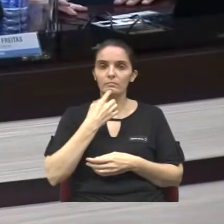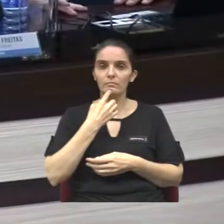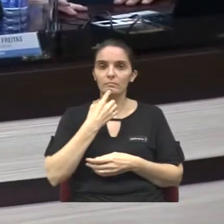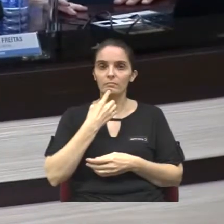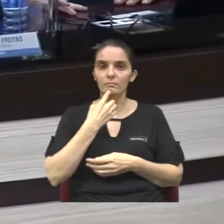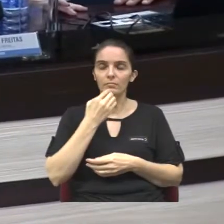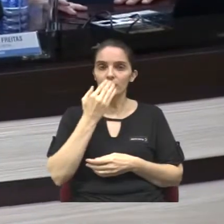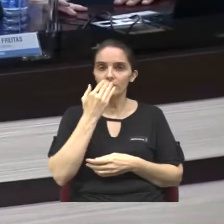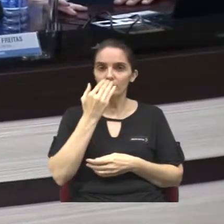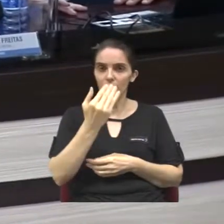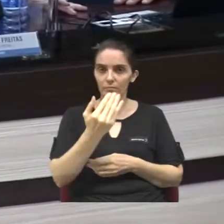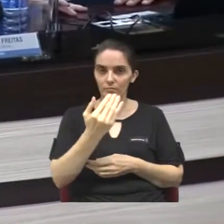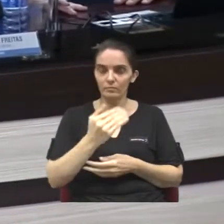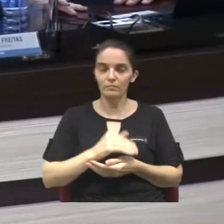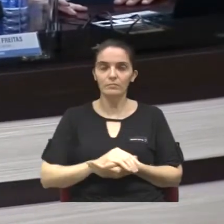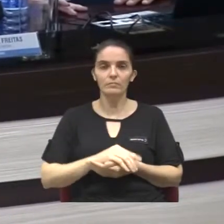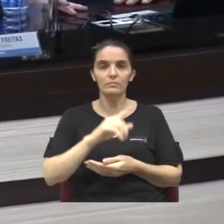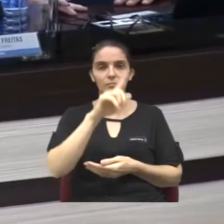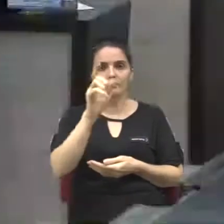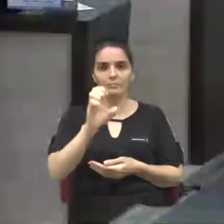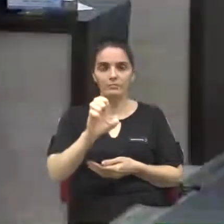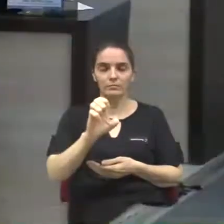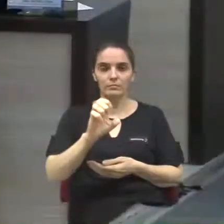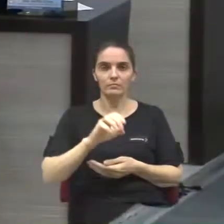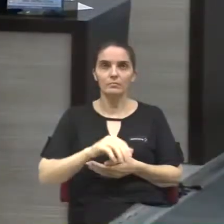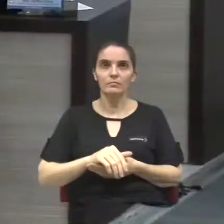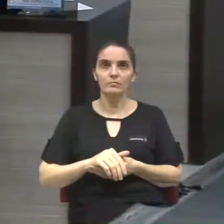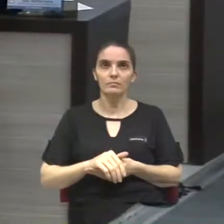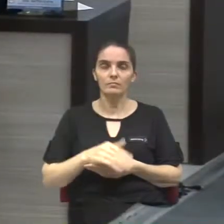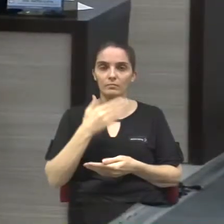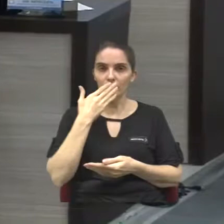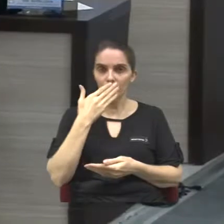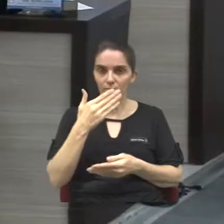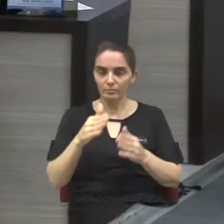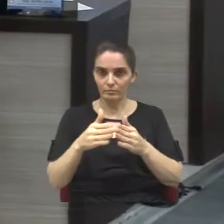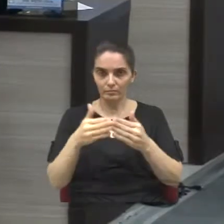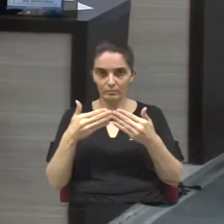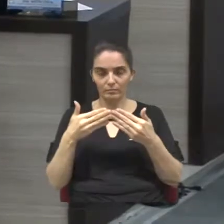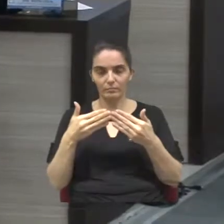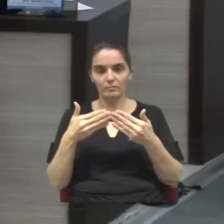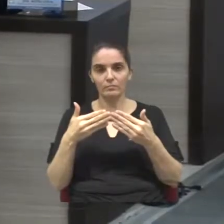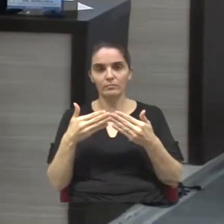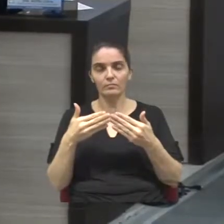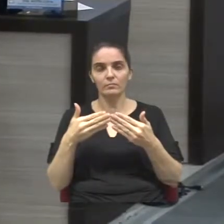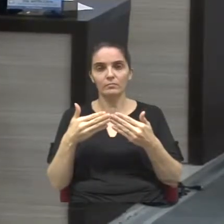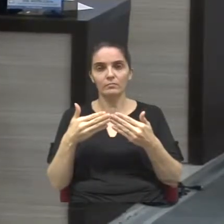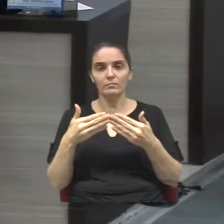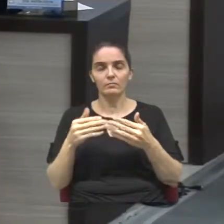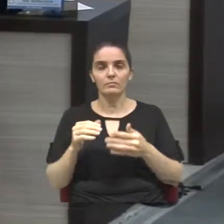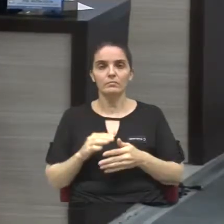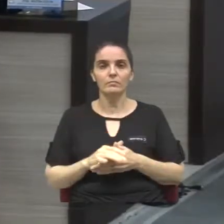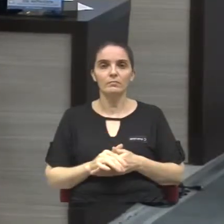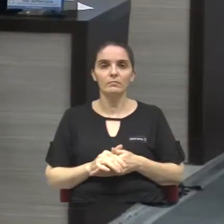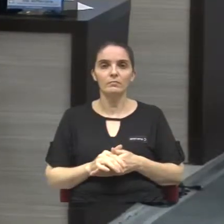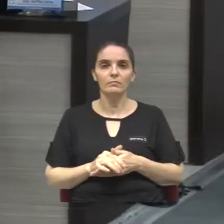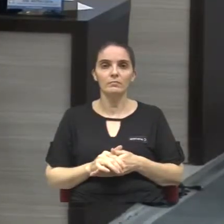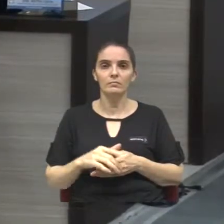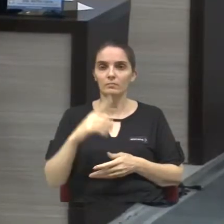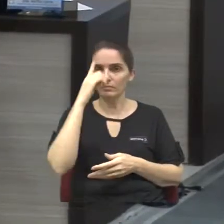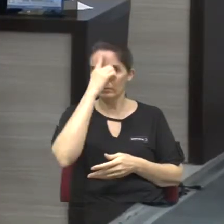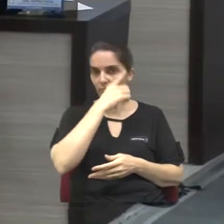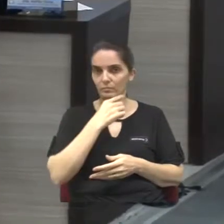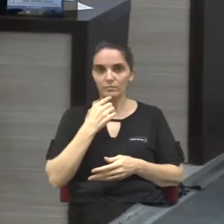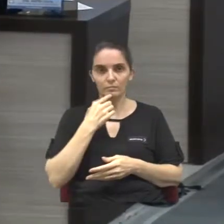de ordem, senhor presidente. Questão de ordem do vereador Zé D'Amix. Faço o requerimento, senhor presidente, nobres colegas, para que seja